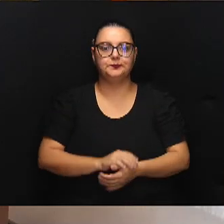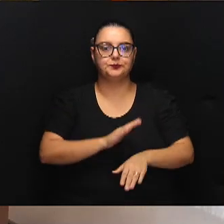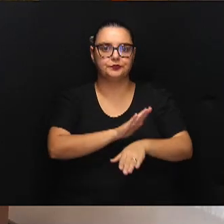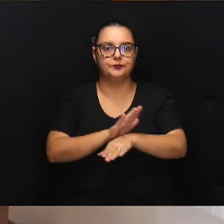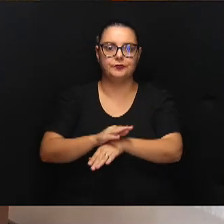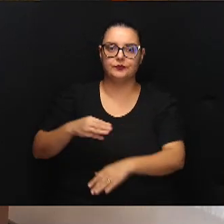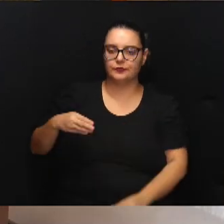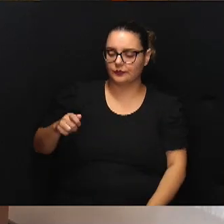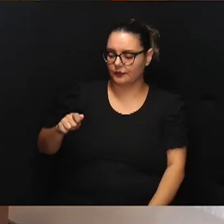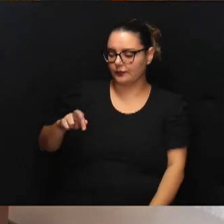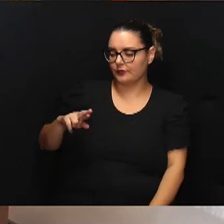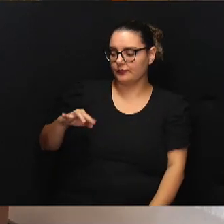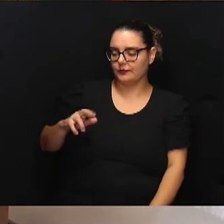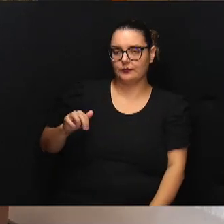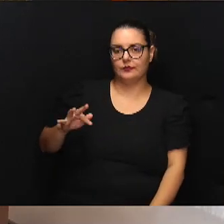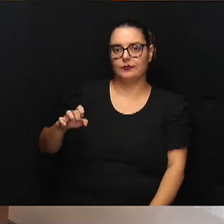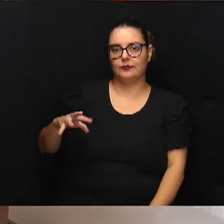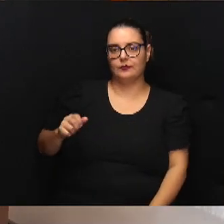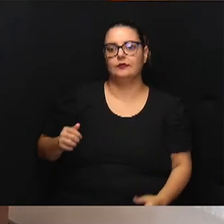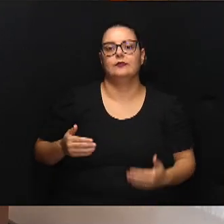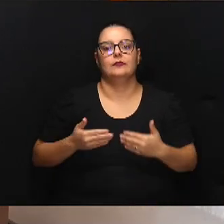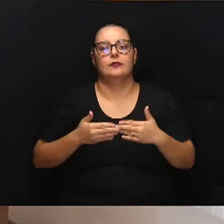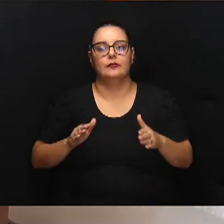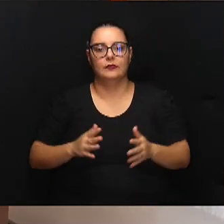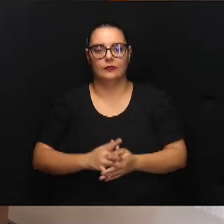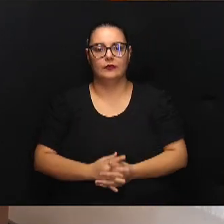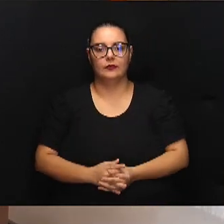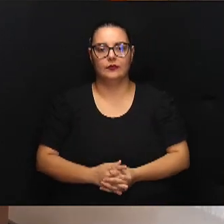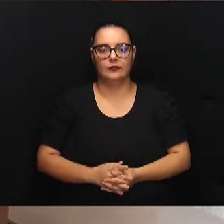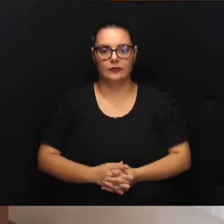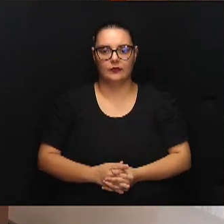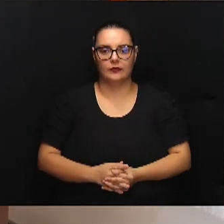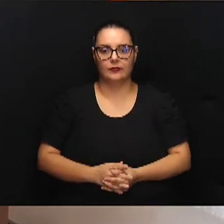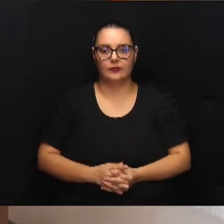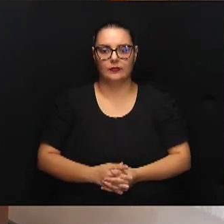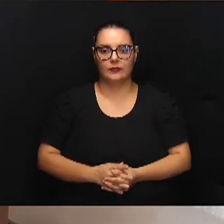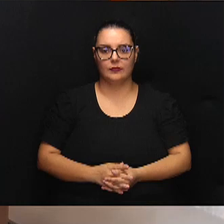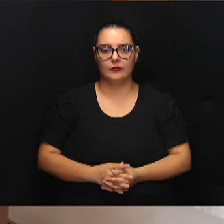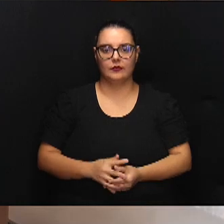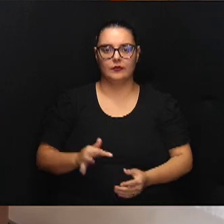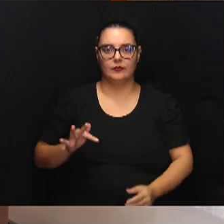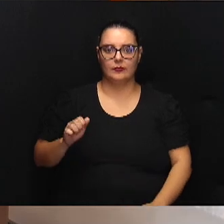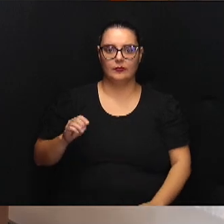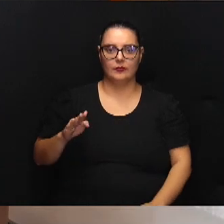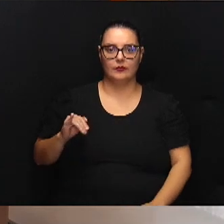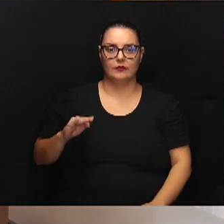Maria Fernanda e vou passar a palavra agora para a Fabiana.